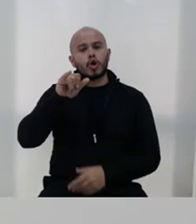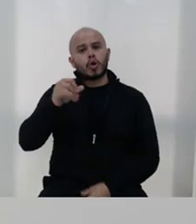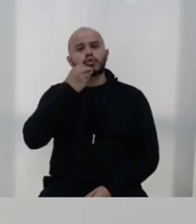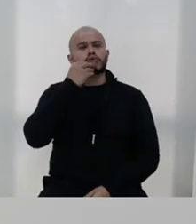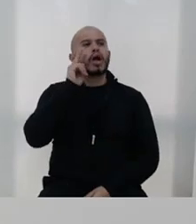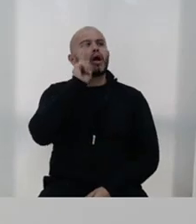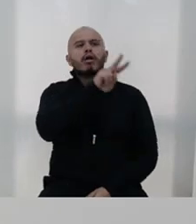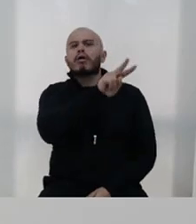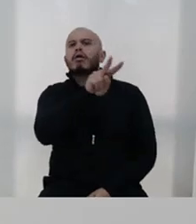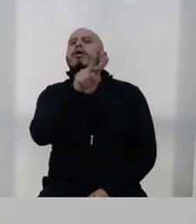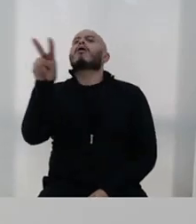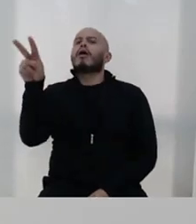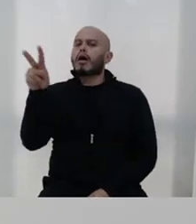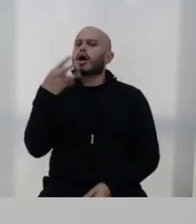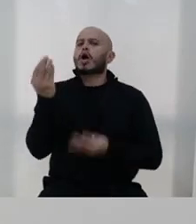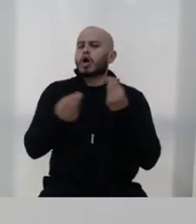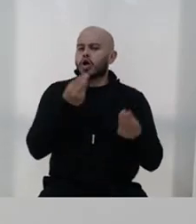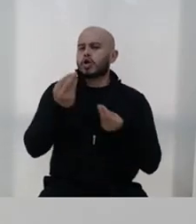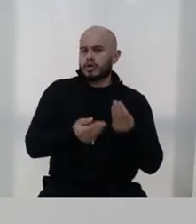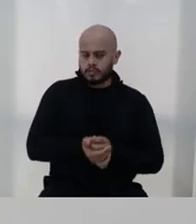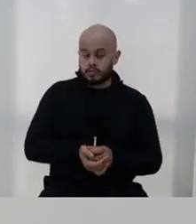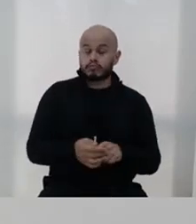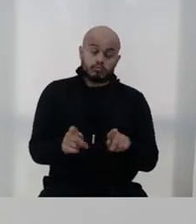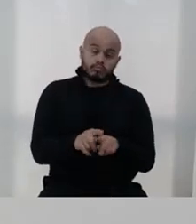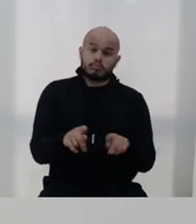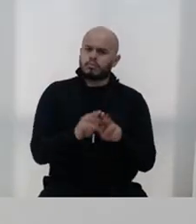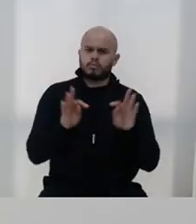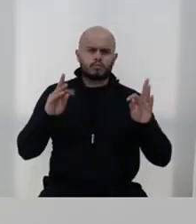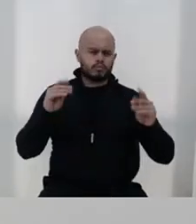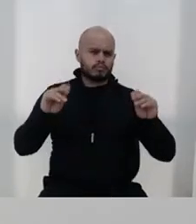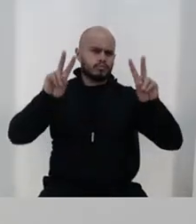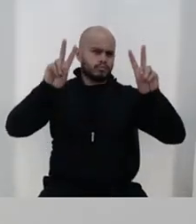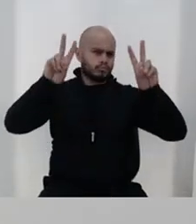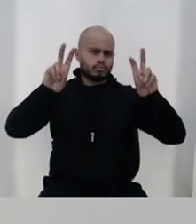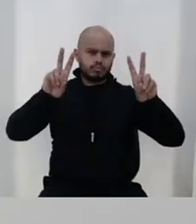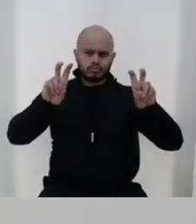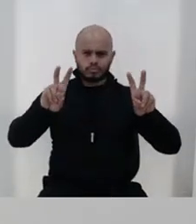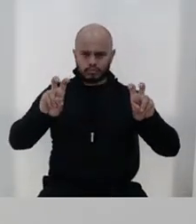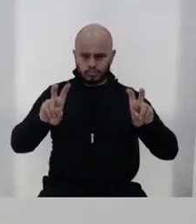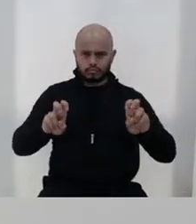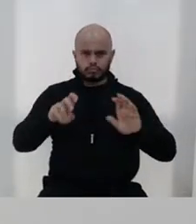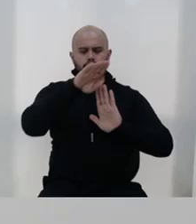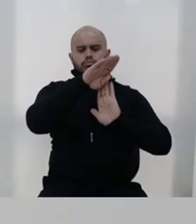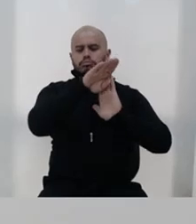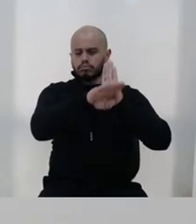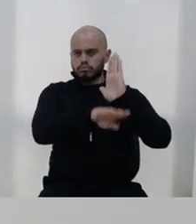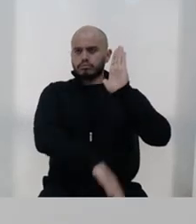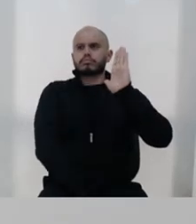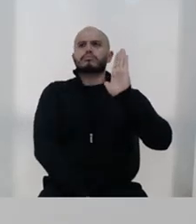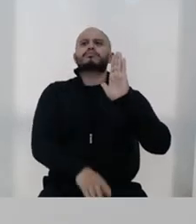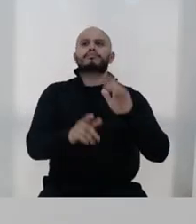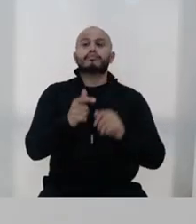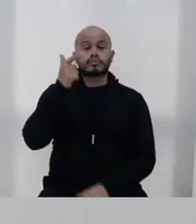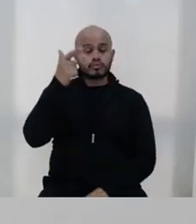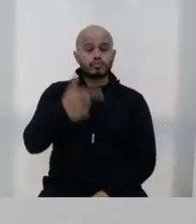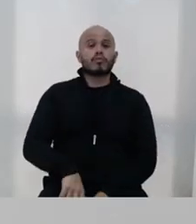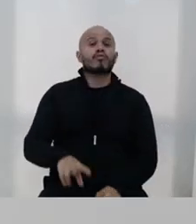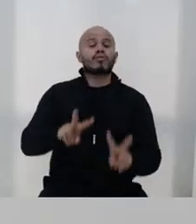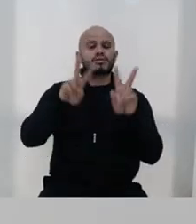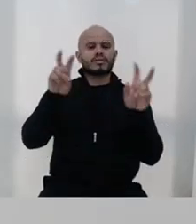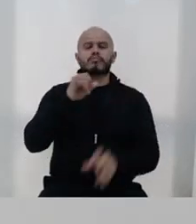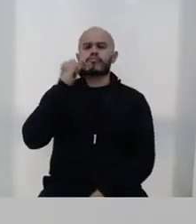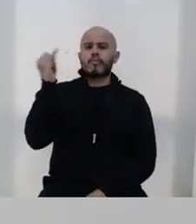foi bastante efetivo, claro, fora toda a pauta do CONDEG, que foi uma pauta bastante extensa, e, de novo, um dos temas mais importantes